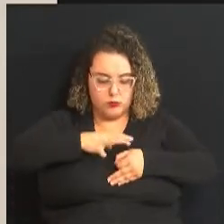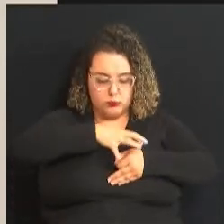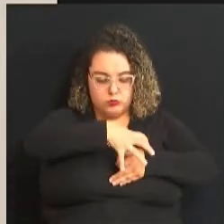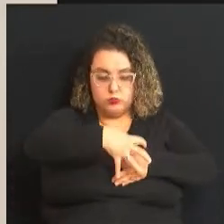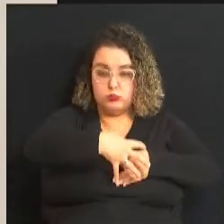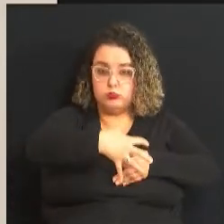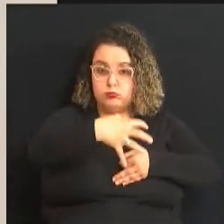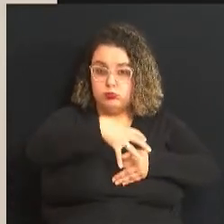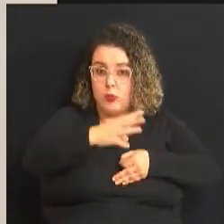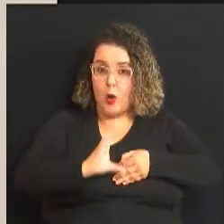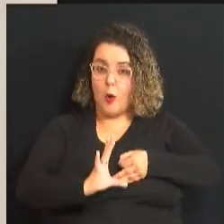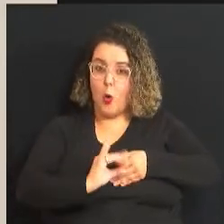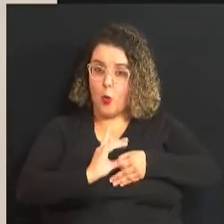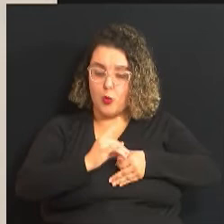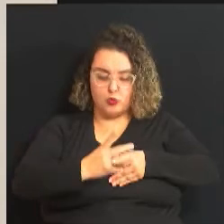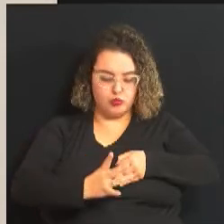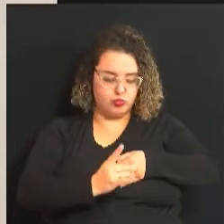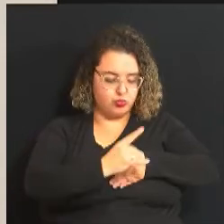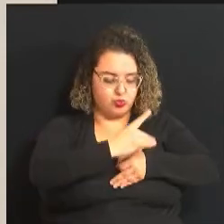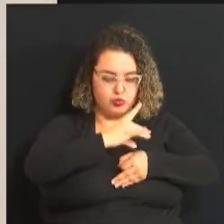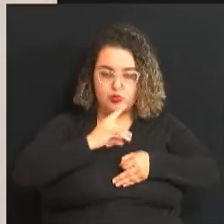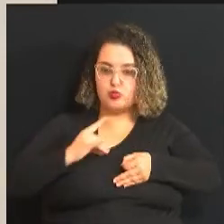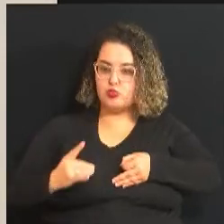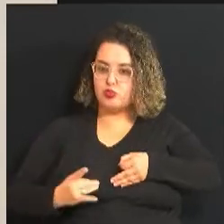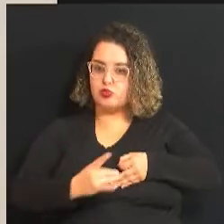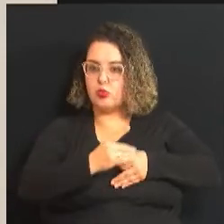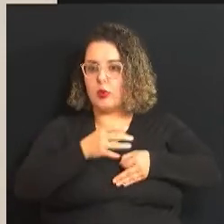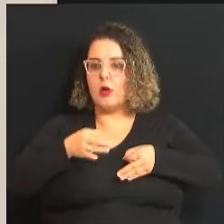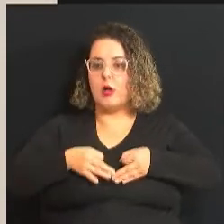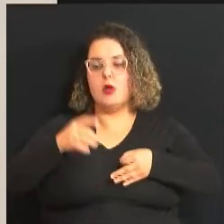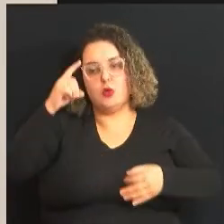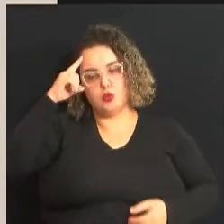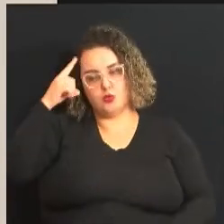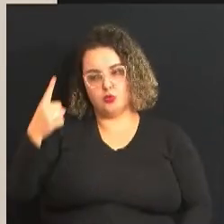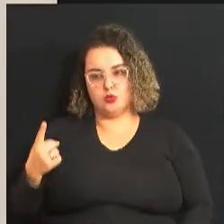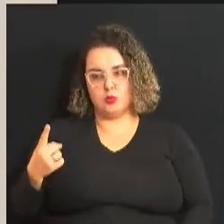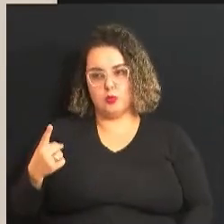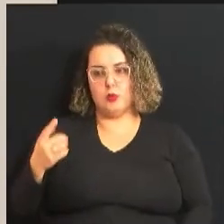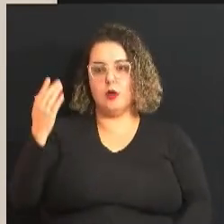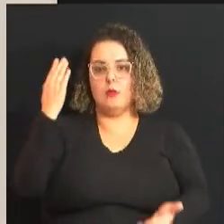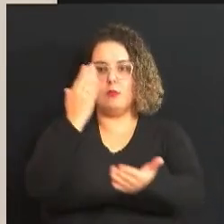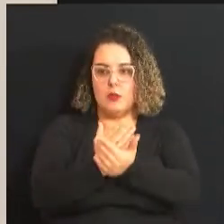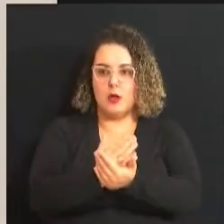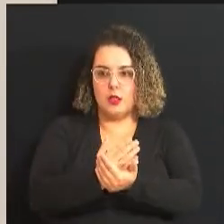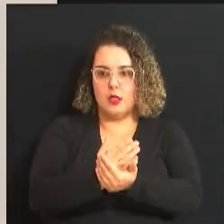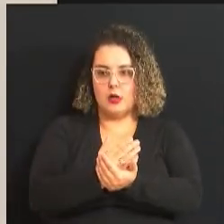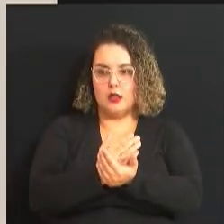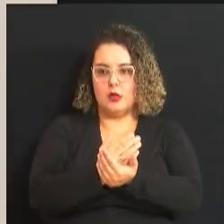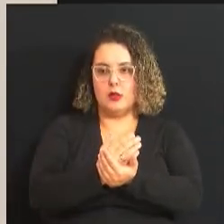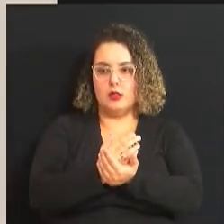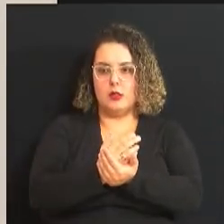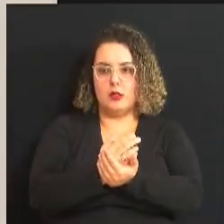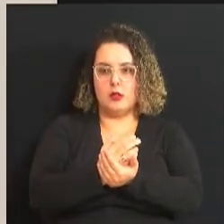aí você vai tomar a pílula do dia seguinte um dia, para de tomar e vai